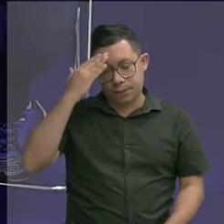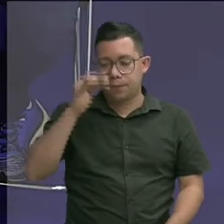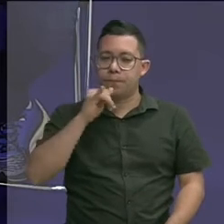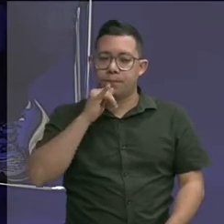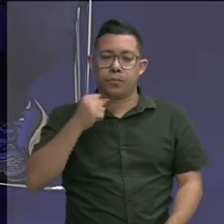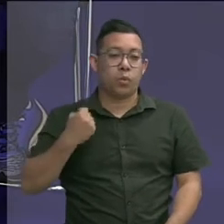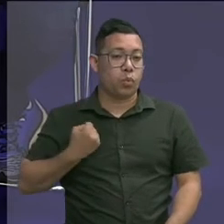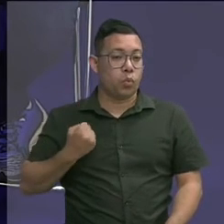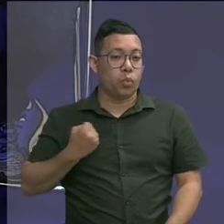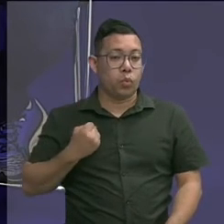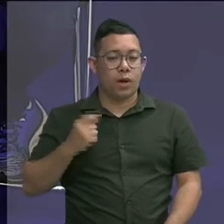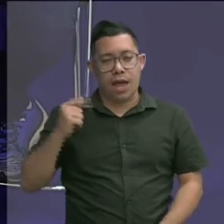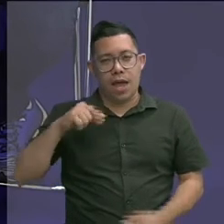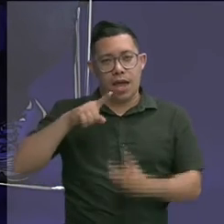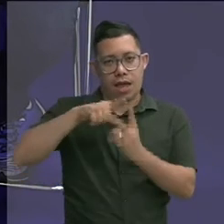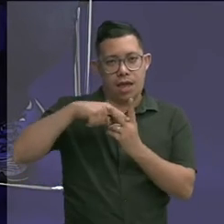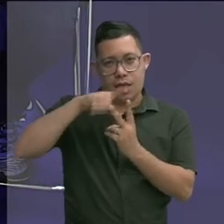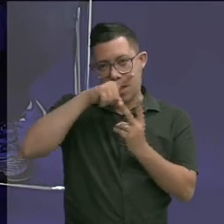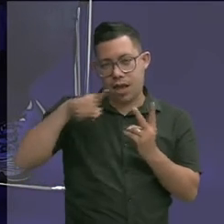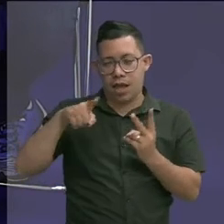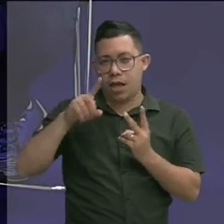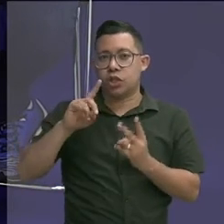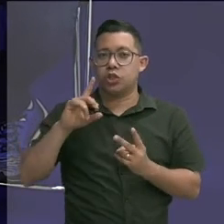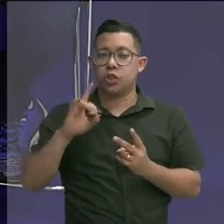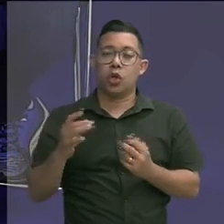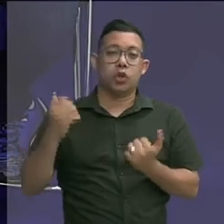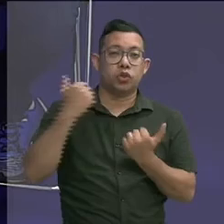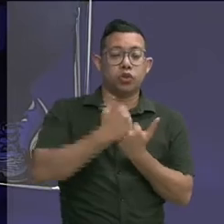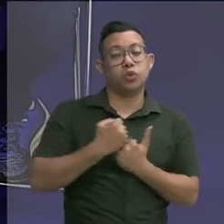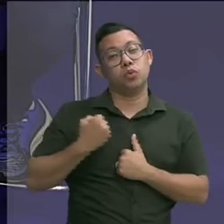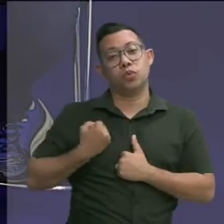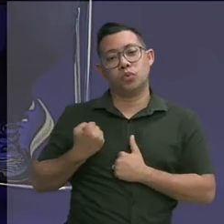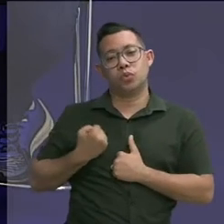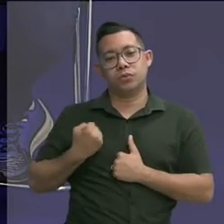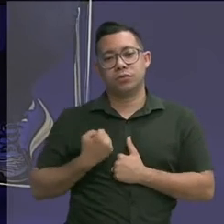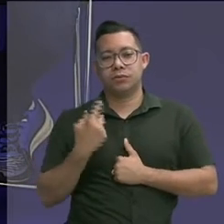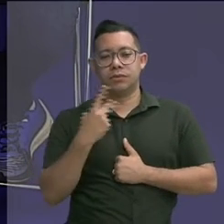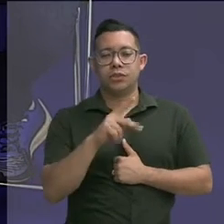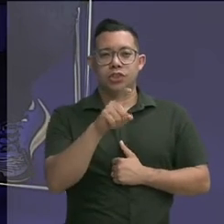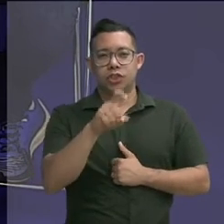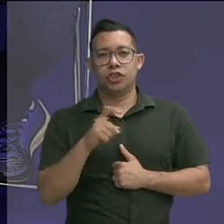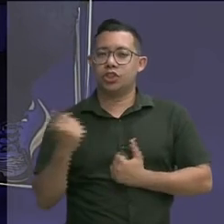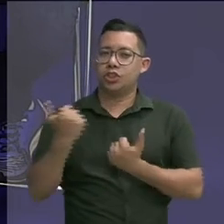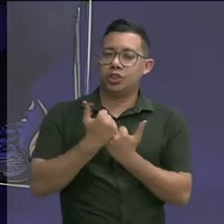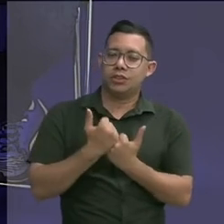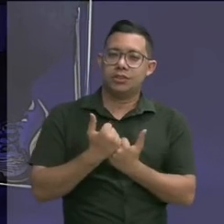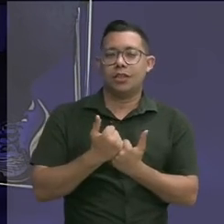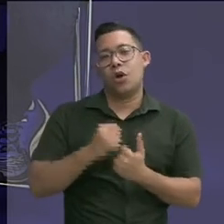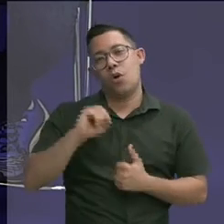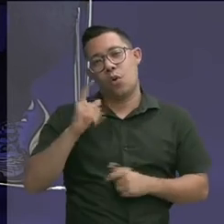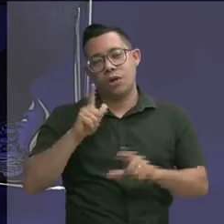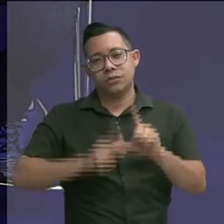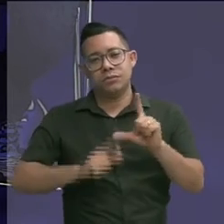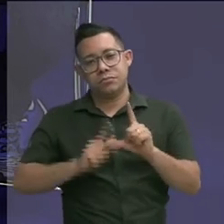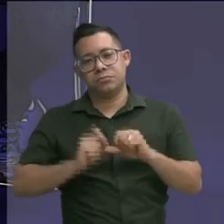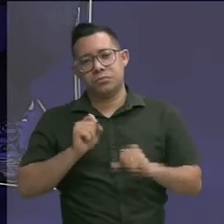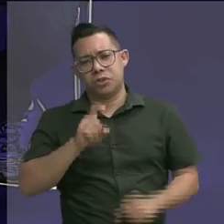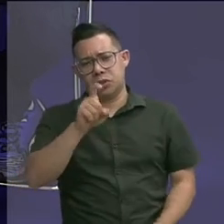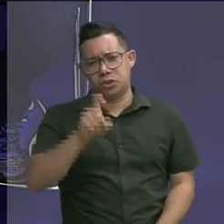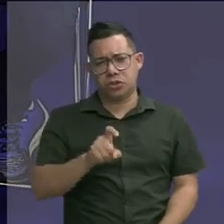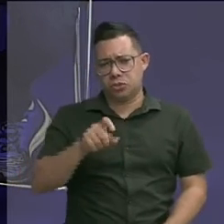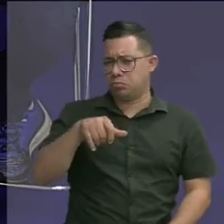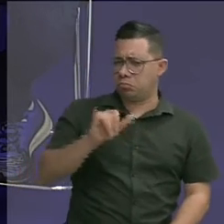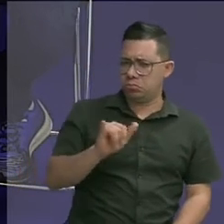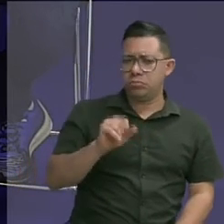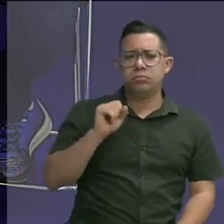número é raiz né de uma equação é só substituir esse número no lugar do x ou da letra porque pode ser outra letra